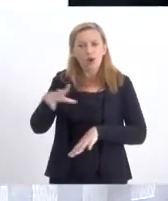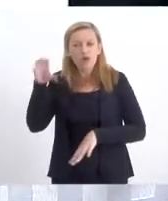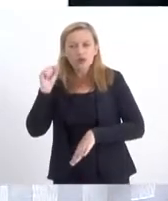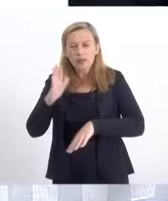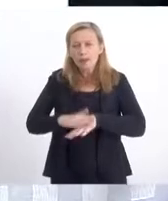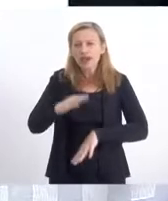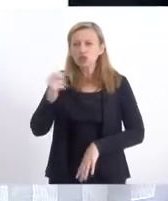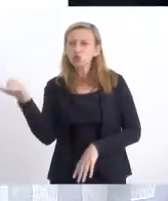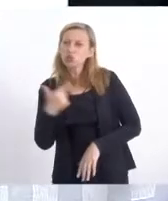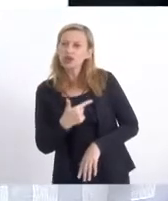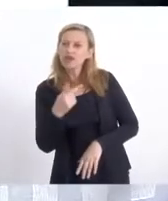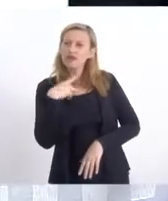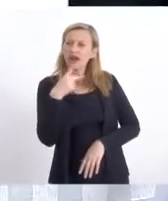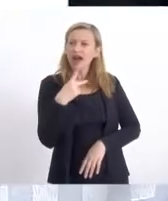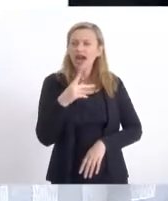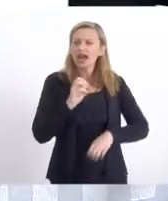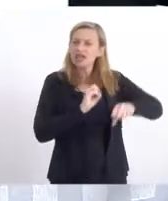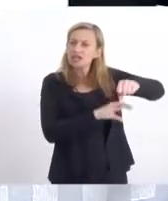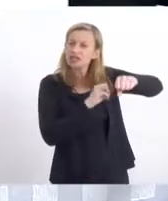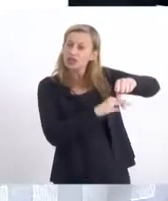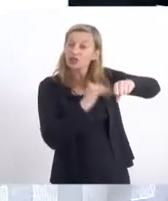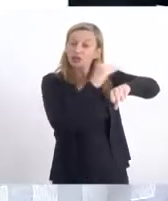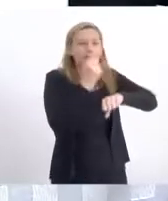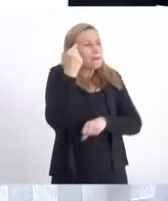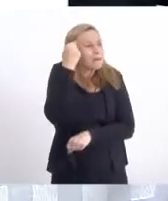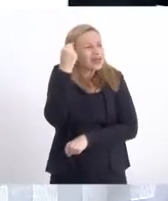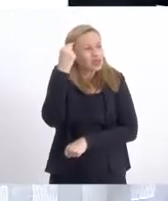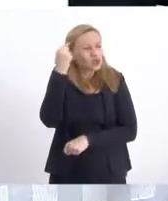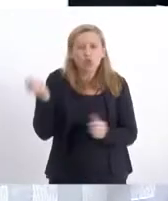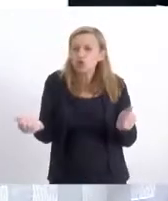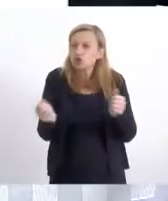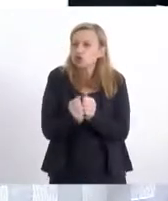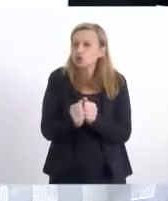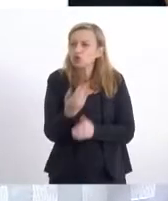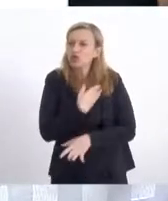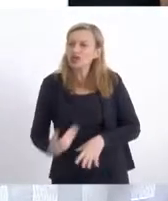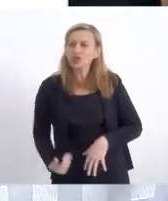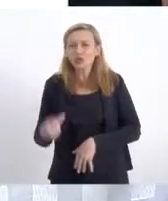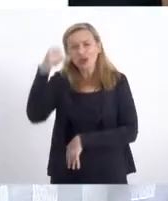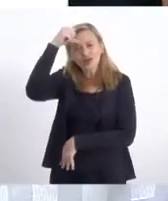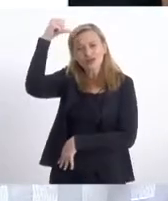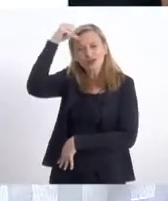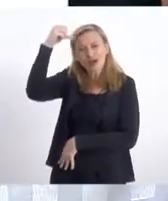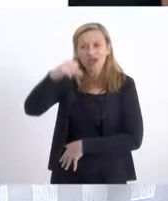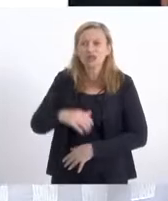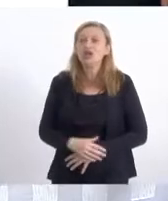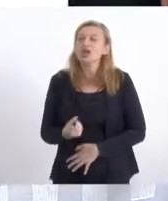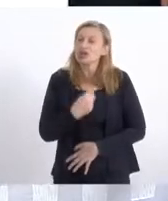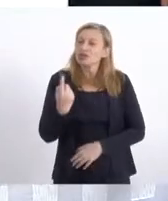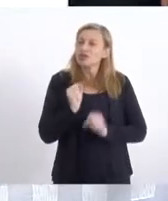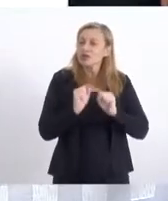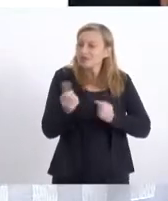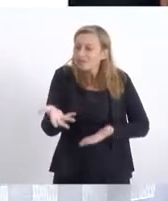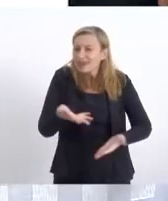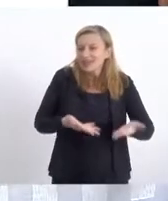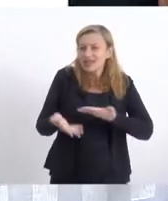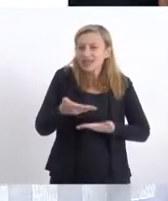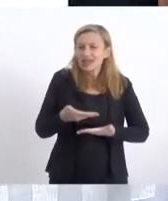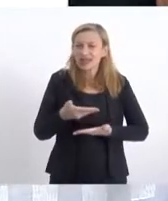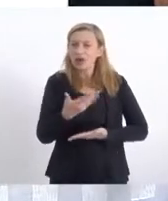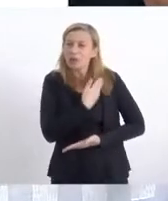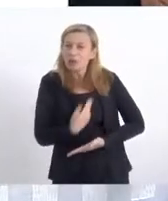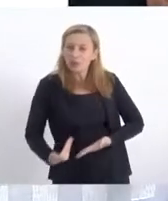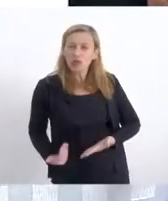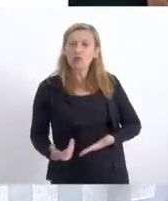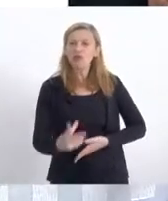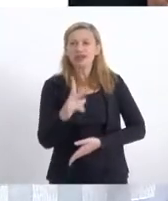Então, esse fundo, a gente pensou nele juntamente com o governador Cláudio Castro, para que possa fazer parceria público e privada, para que